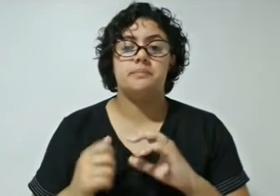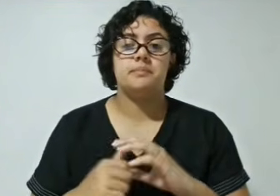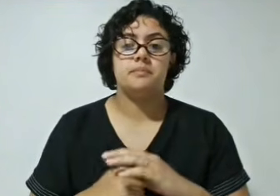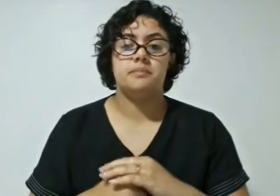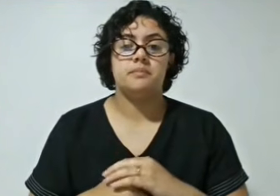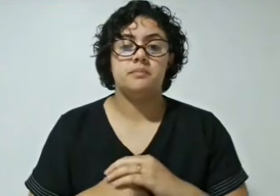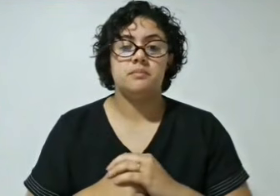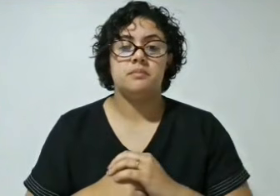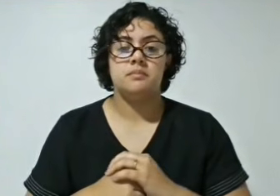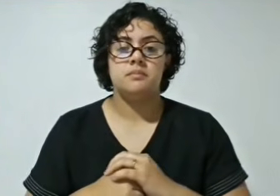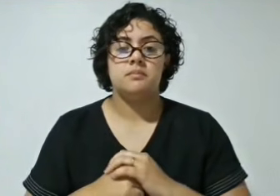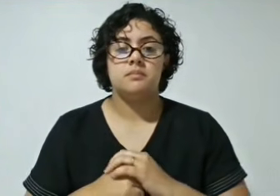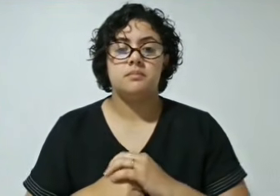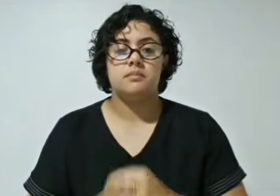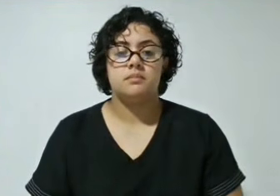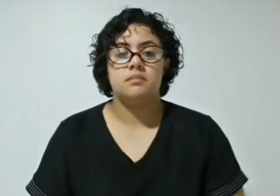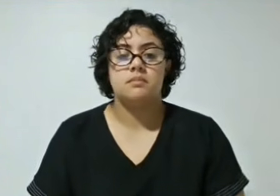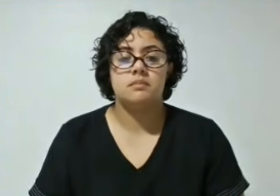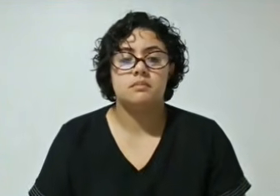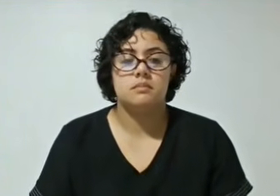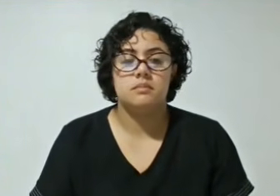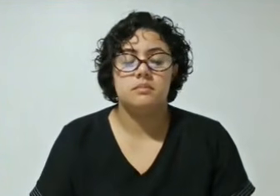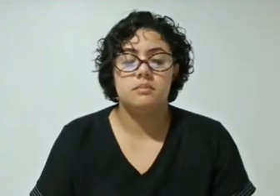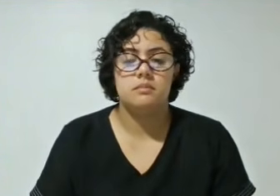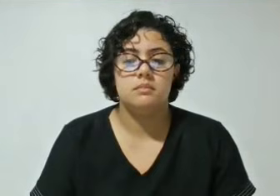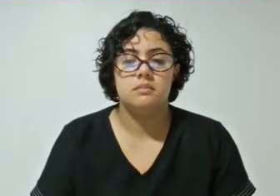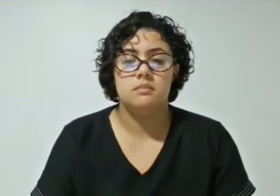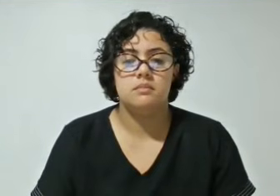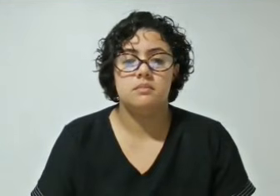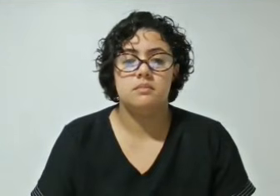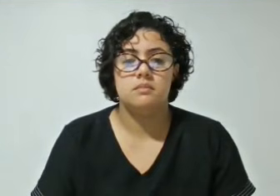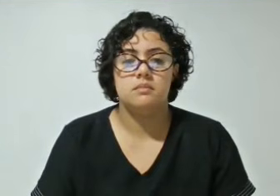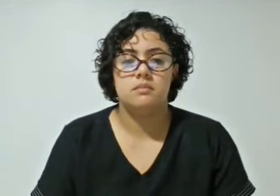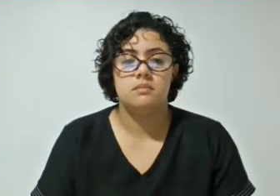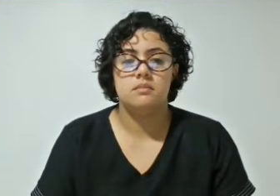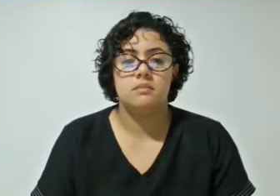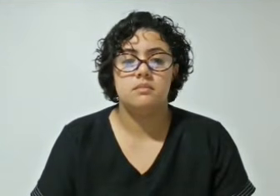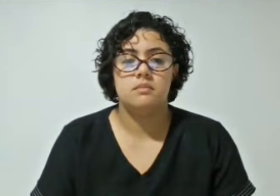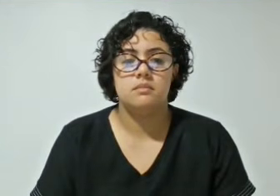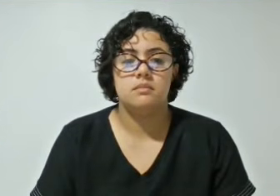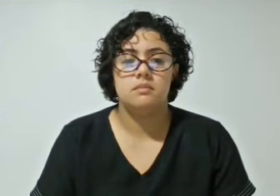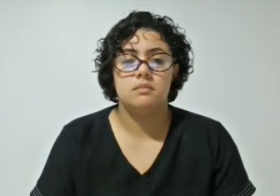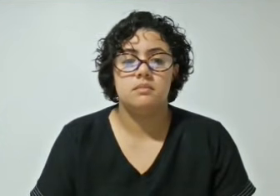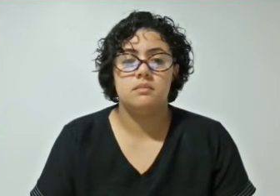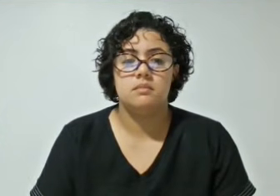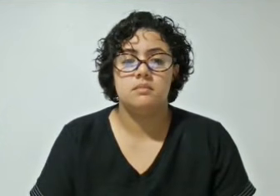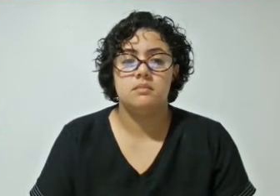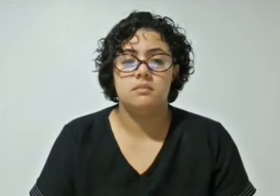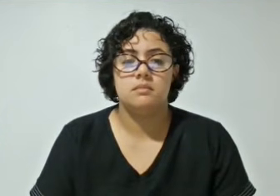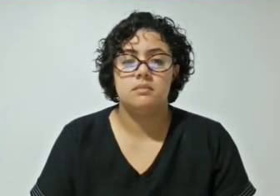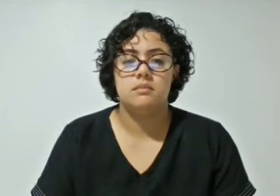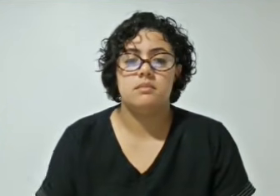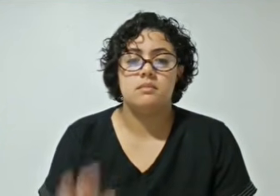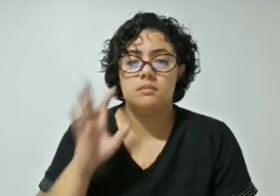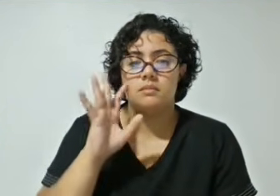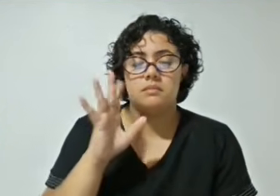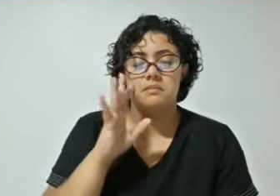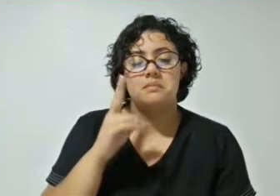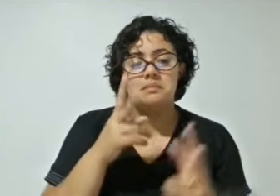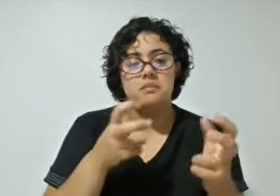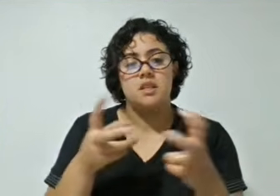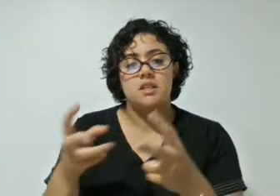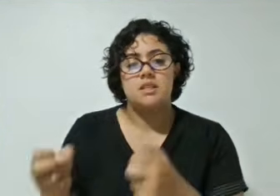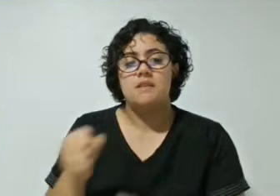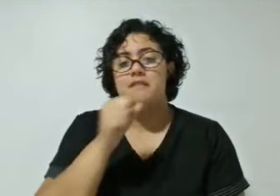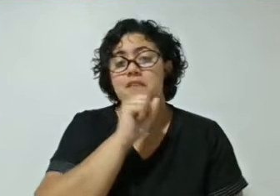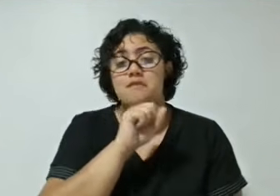Por causa de filho que está em Betim, mamãe e papai estão indo no Planalto. Então, eu fico nessa transição. E aí eu percebo o envelhecimento, né, dessa